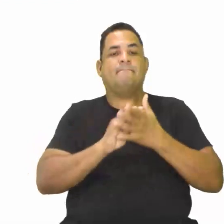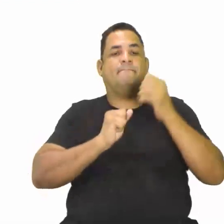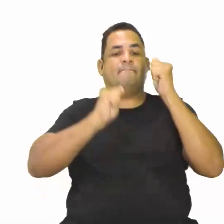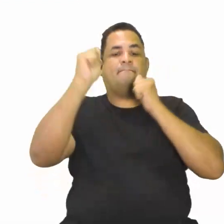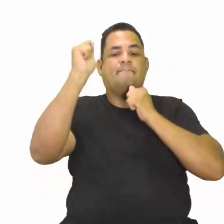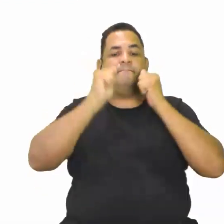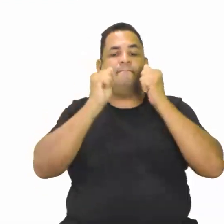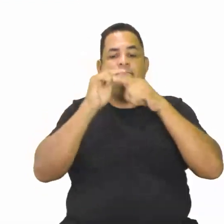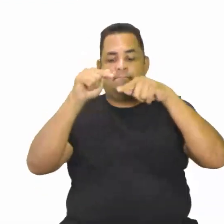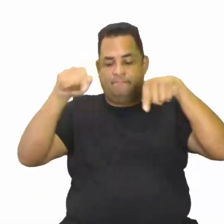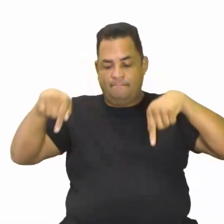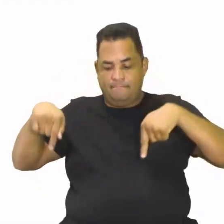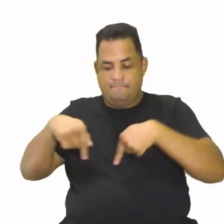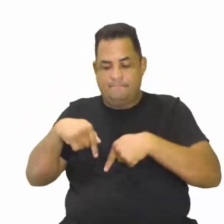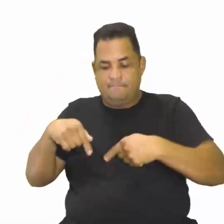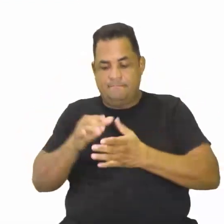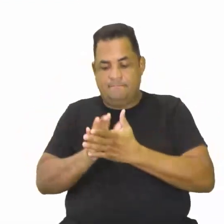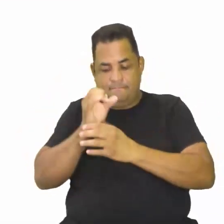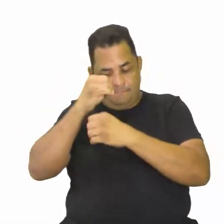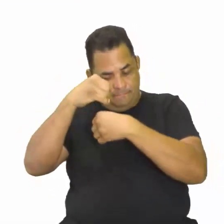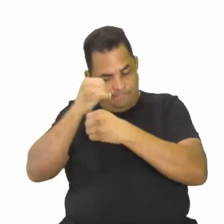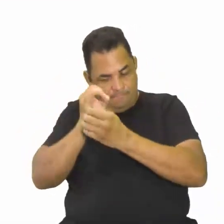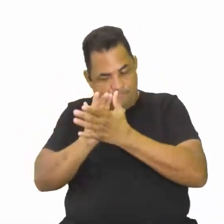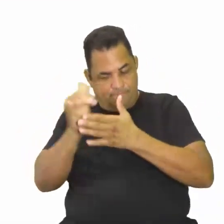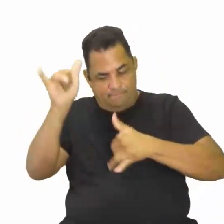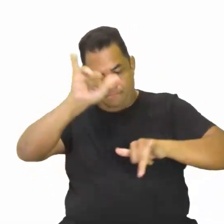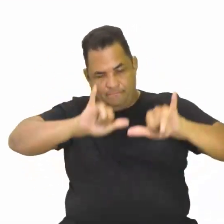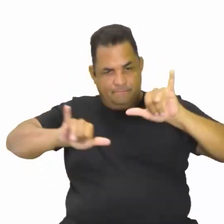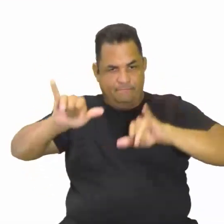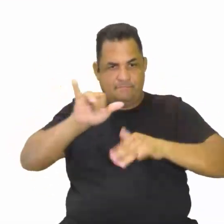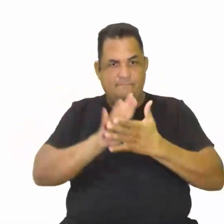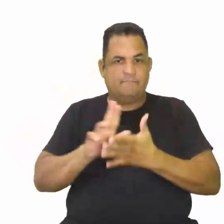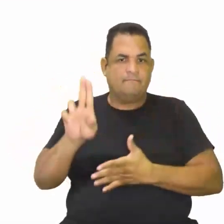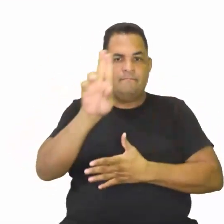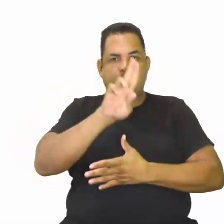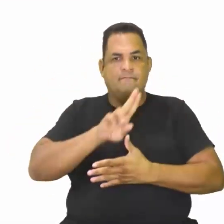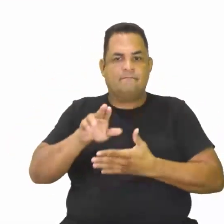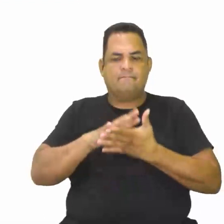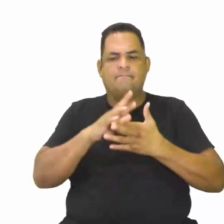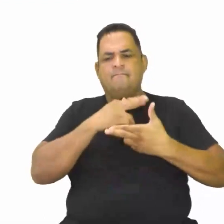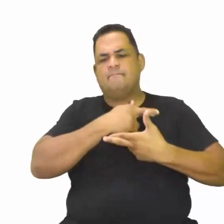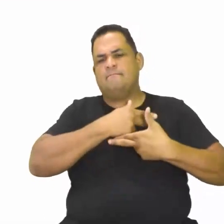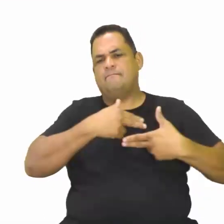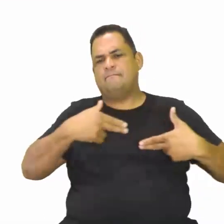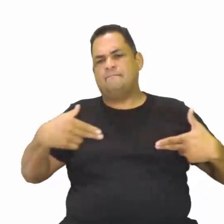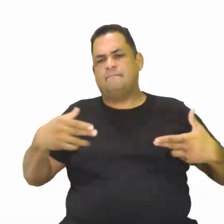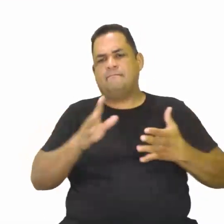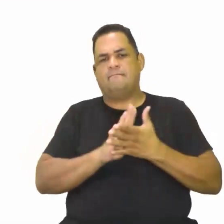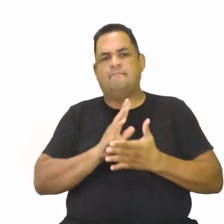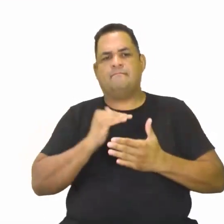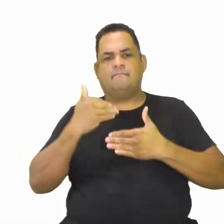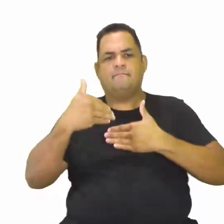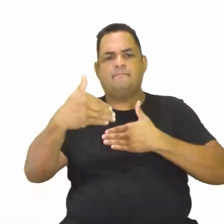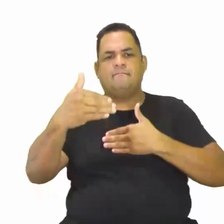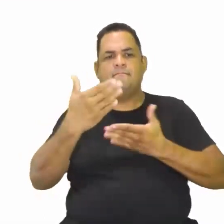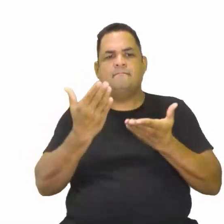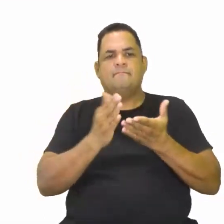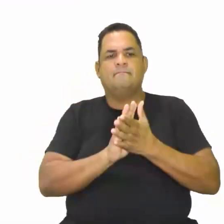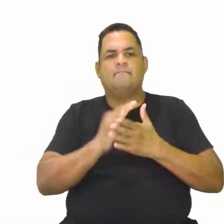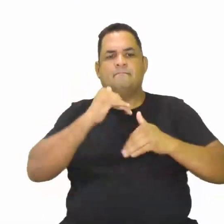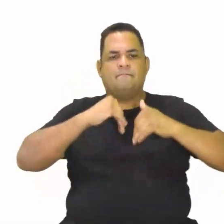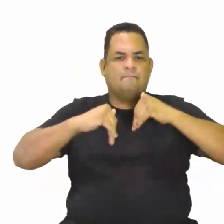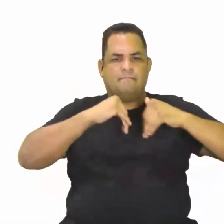nos laboratórios de química são empregados diversos processos de